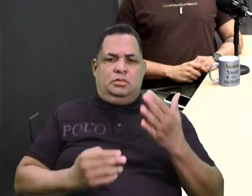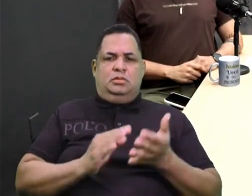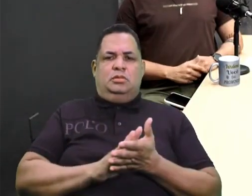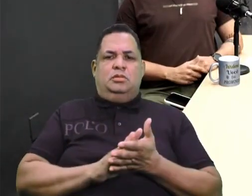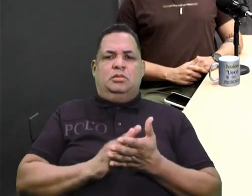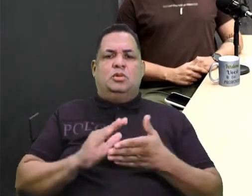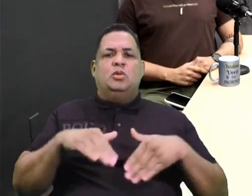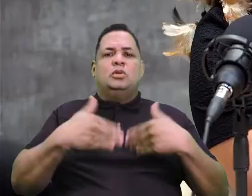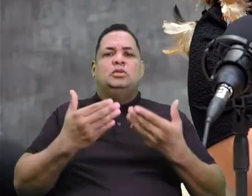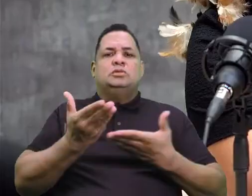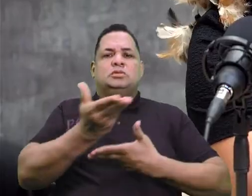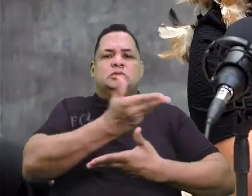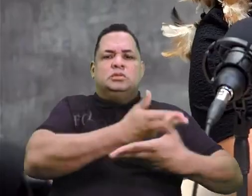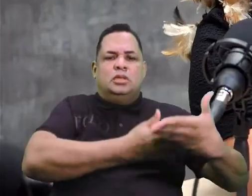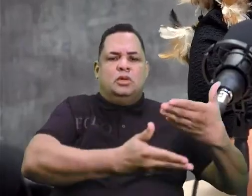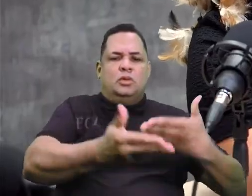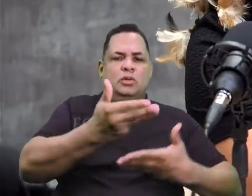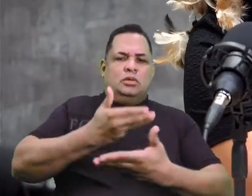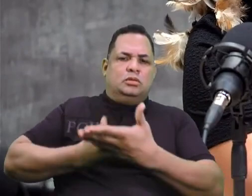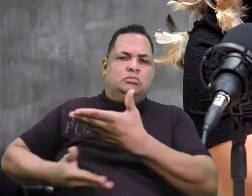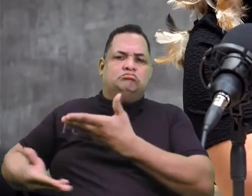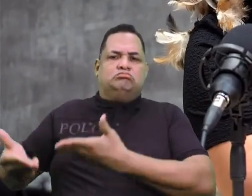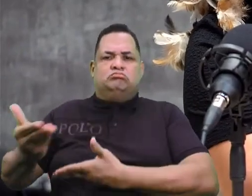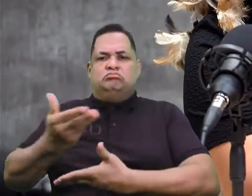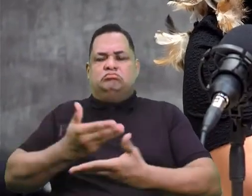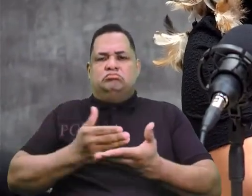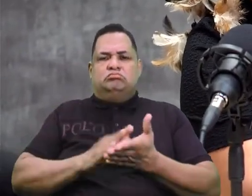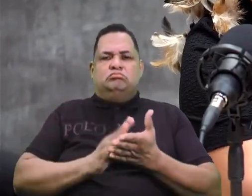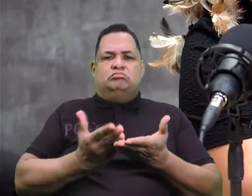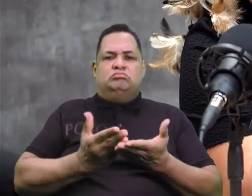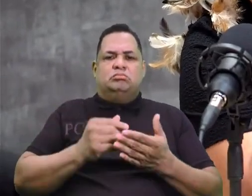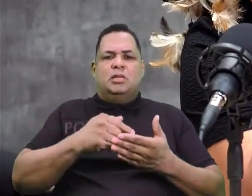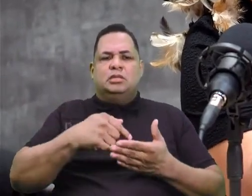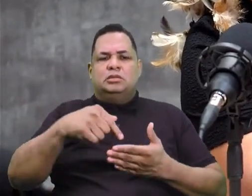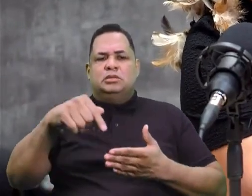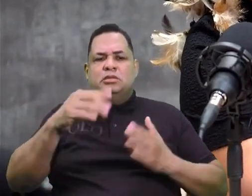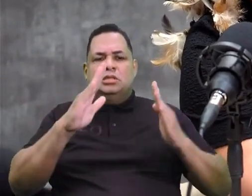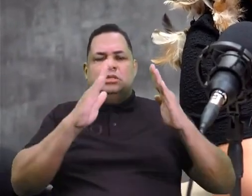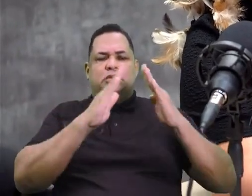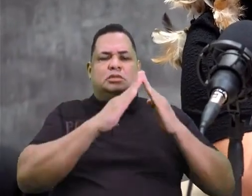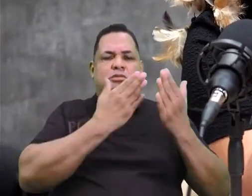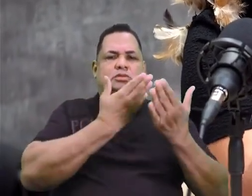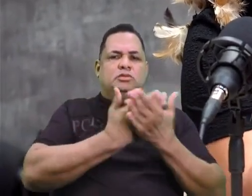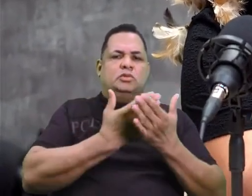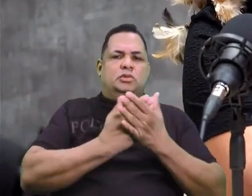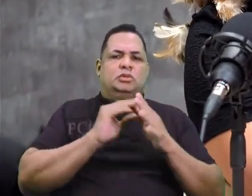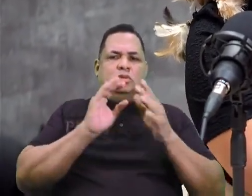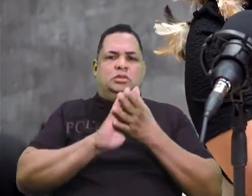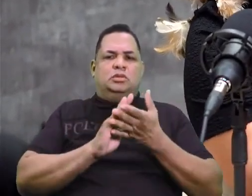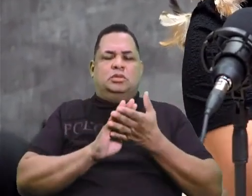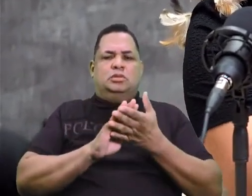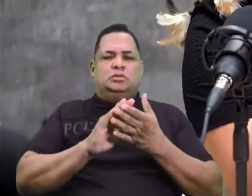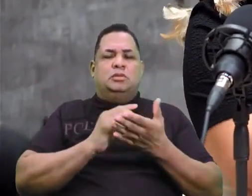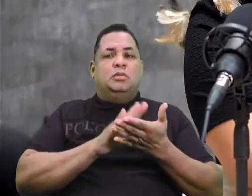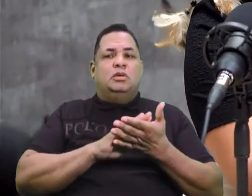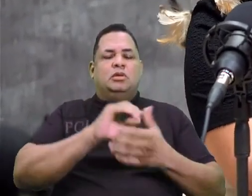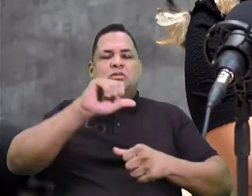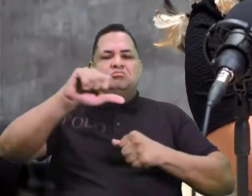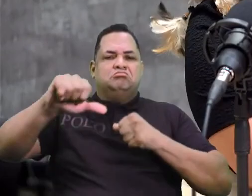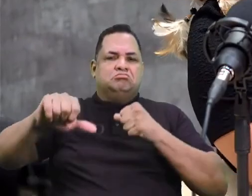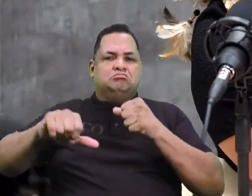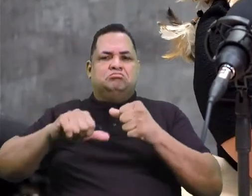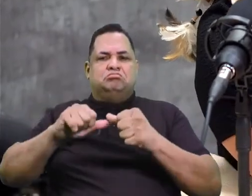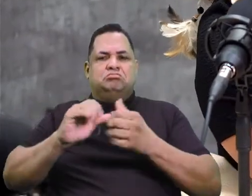na integração, nesse momento de saindo das escolas especiais, das instituições especializadas e indo para, naquela